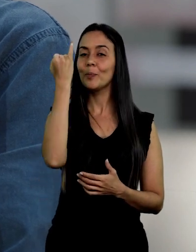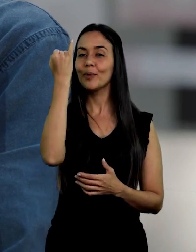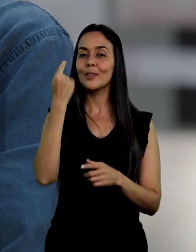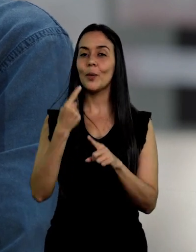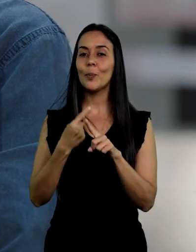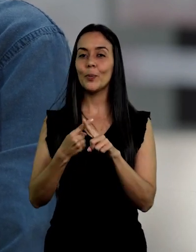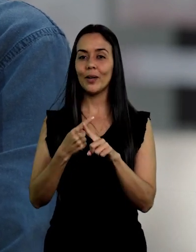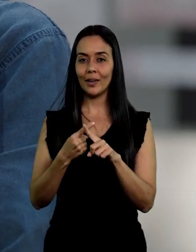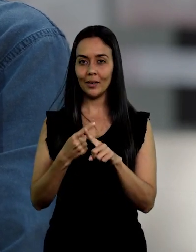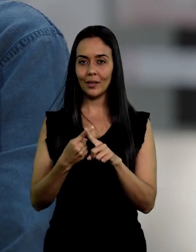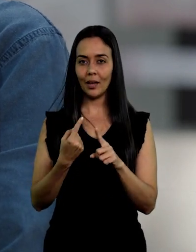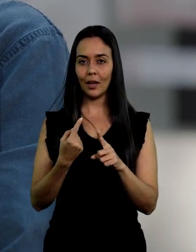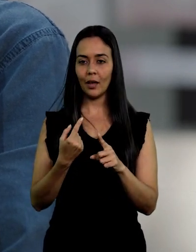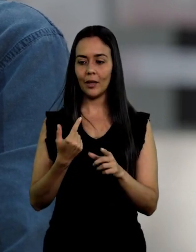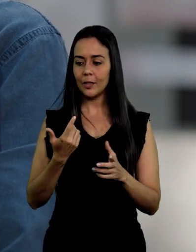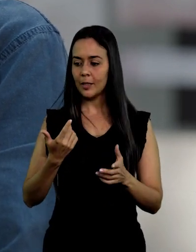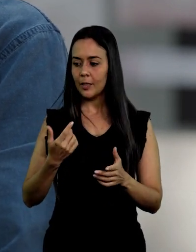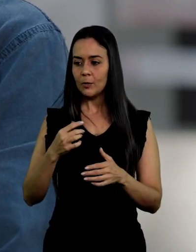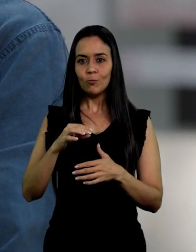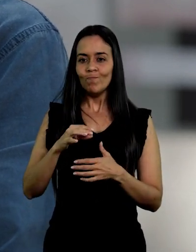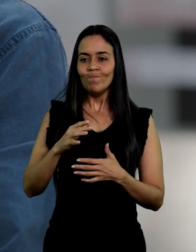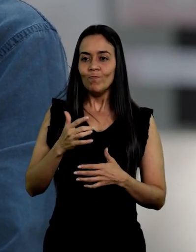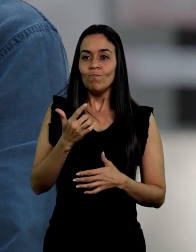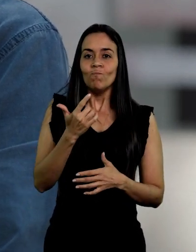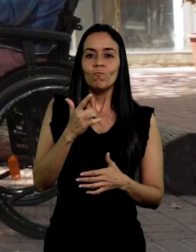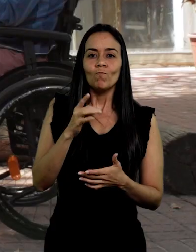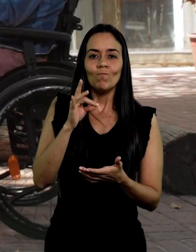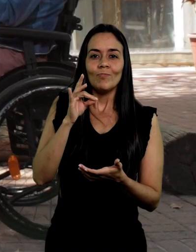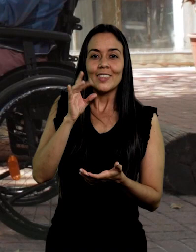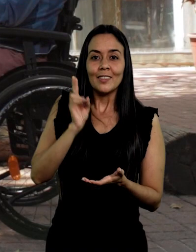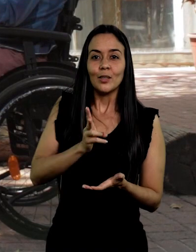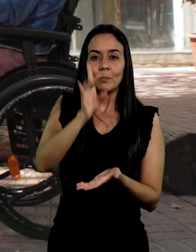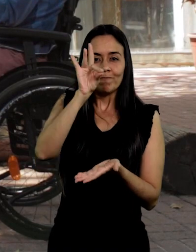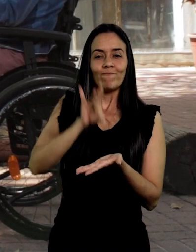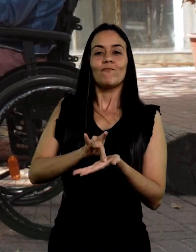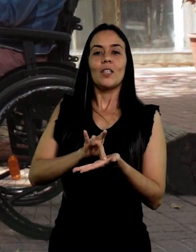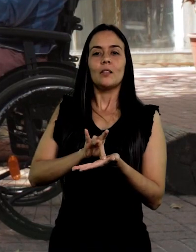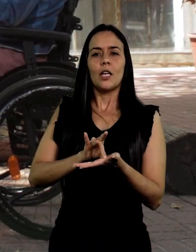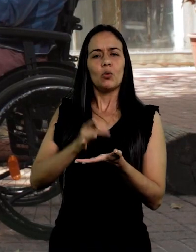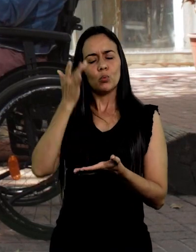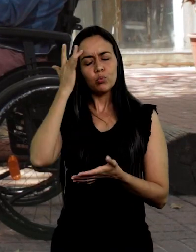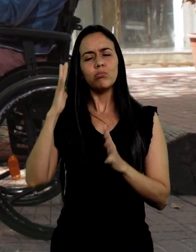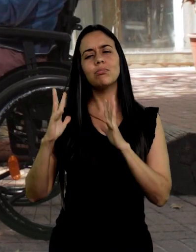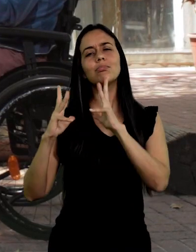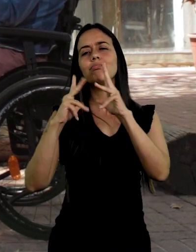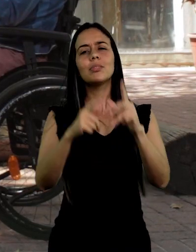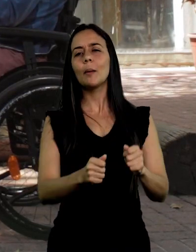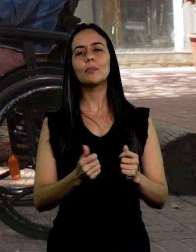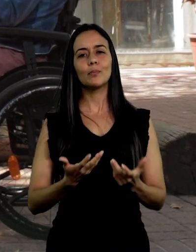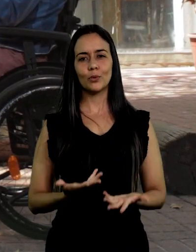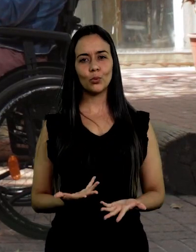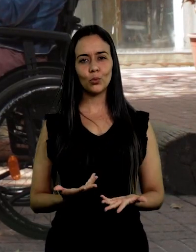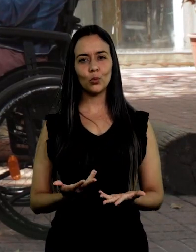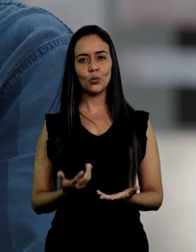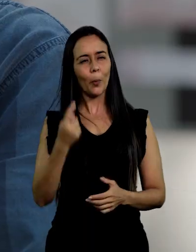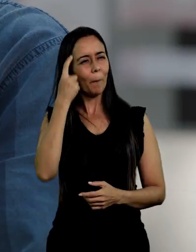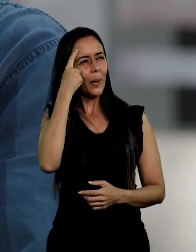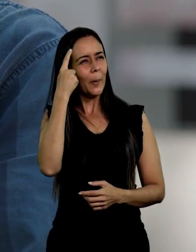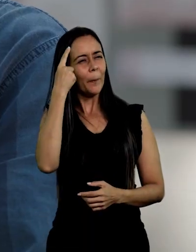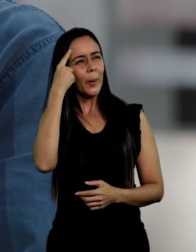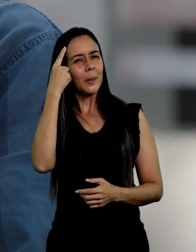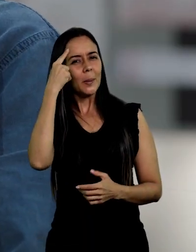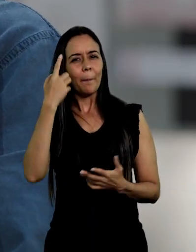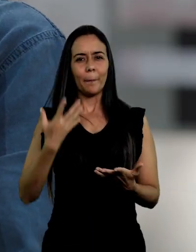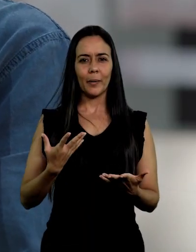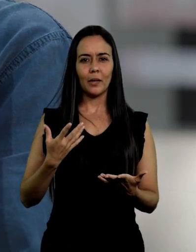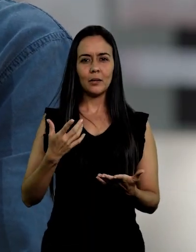não ser efetivo, né? Ele não ser efetivo, ele não saber... O paradoxal é que o sucesso dele está no fracasso,